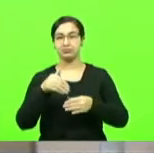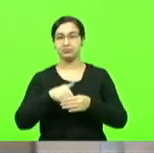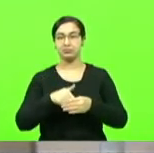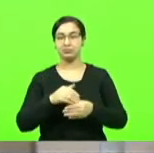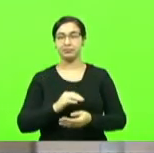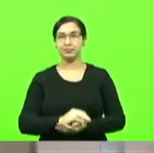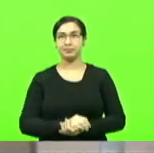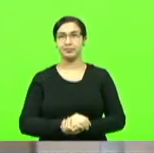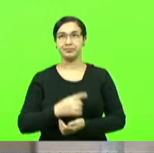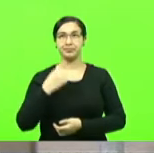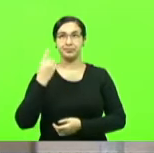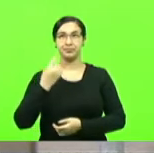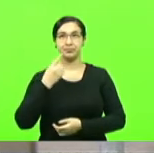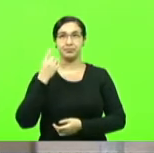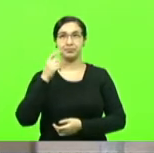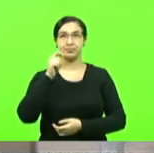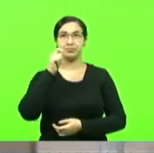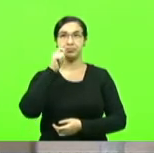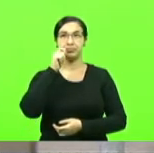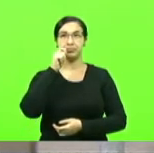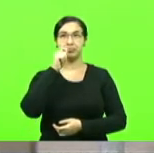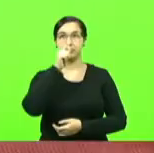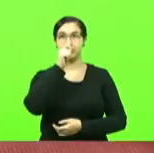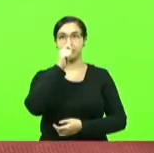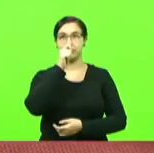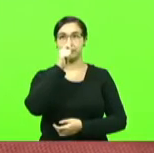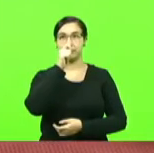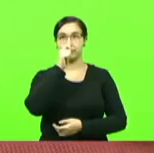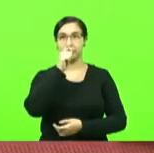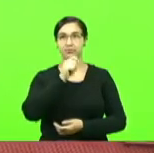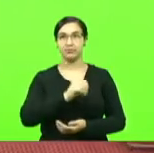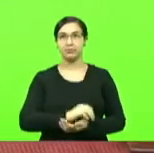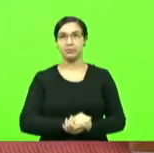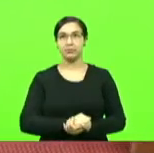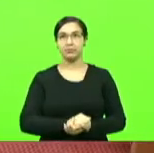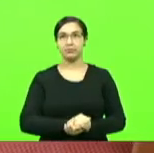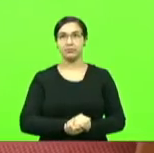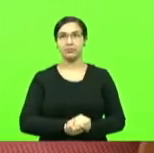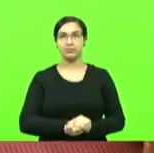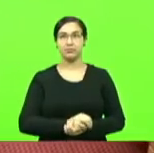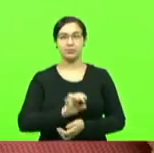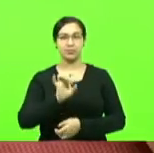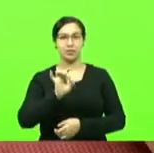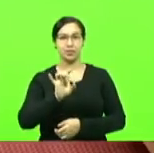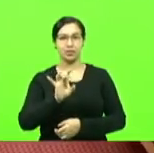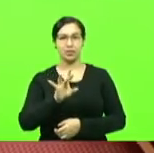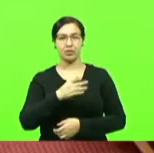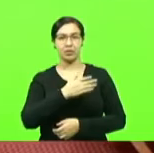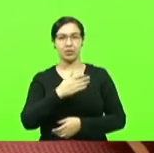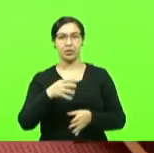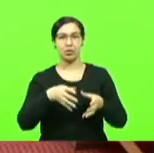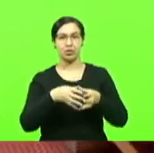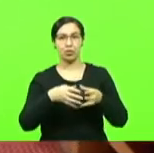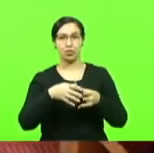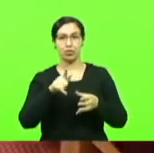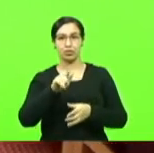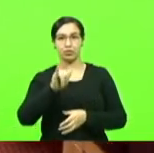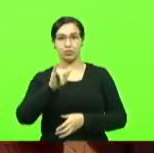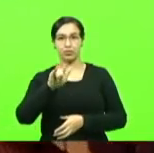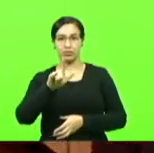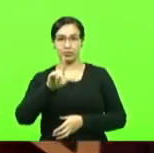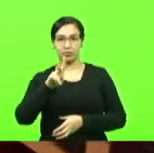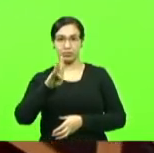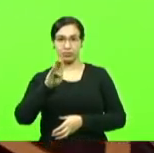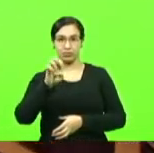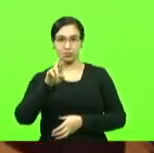com a palavra o deputado João Amin. Eu só queria fazer uma menção não só ao Gilberto, mas toda a família Gerlach, né? É, que